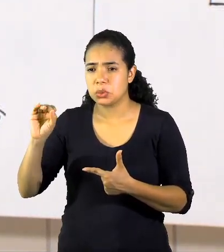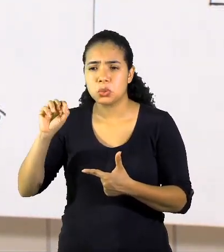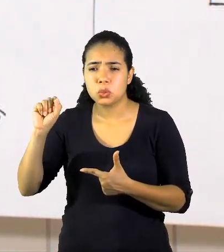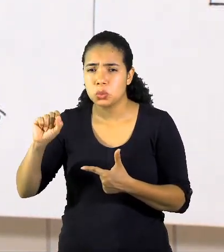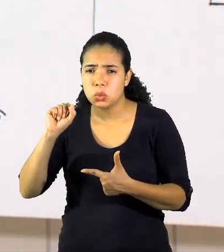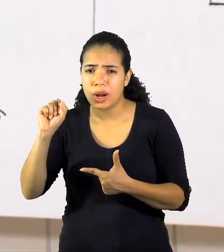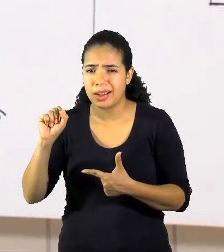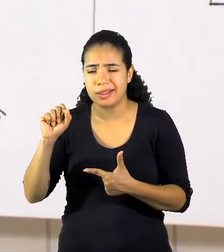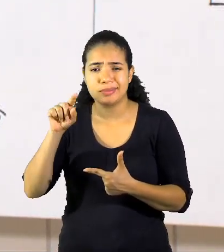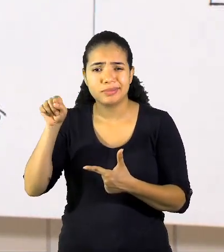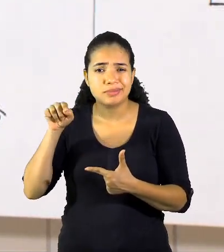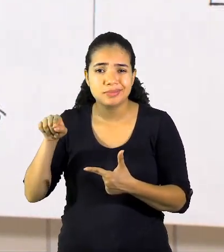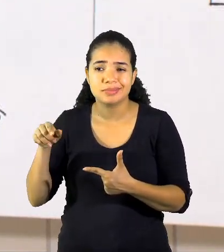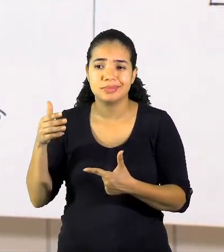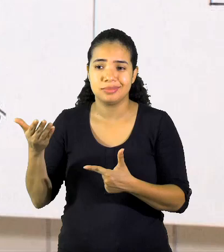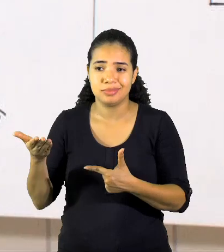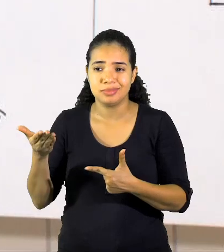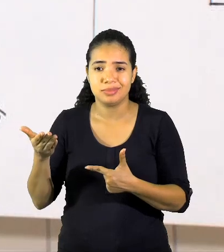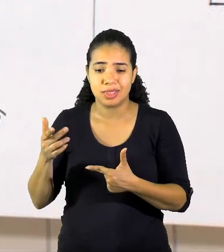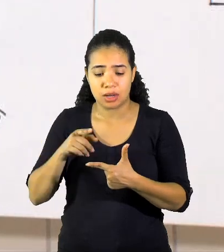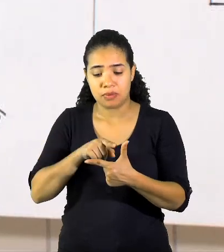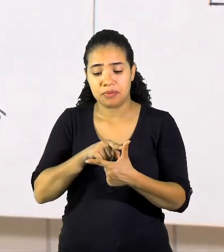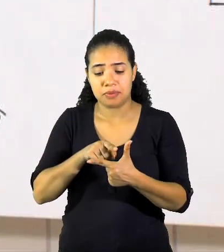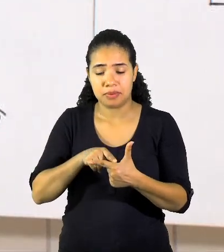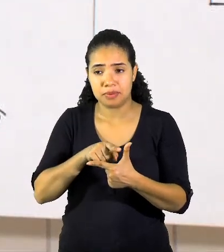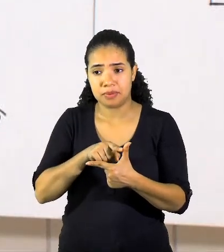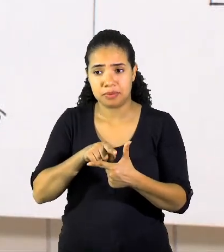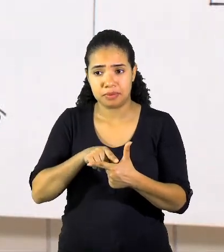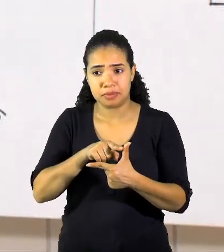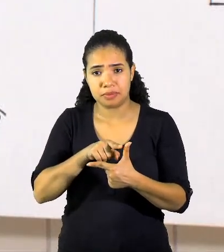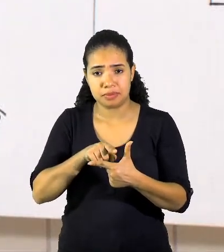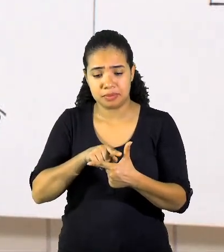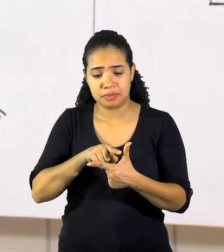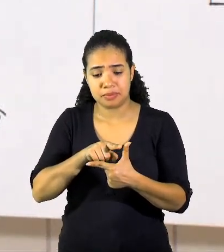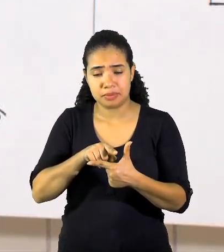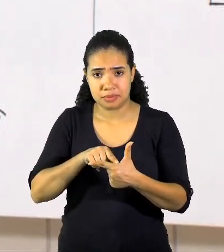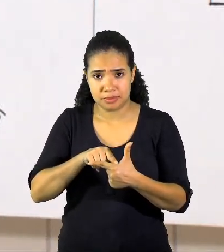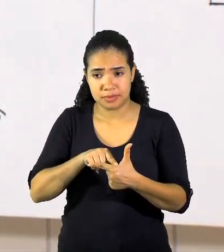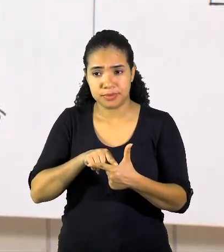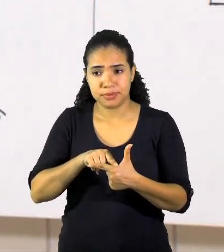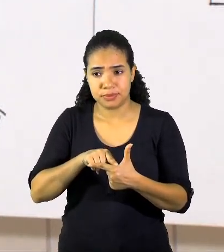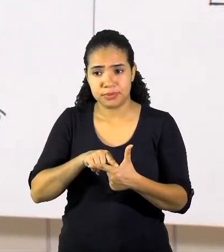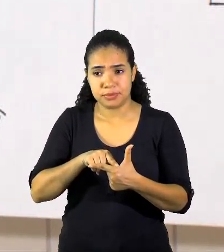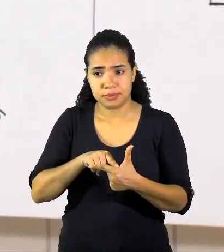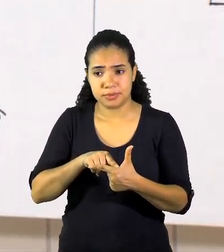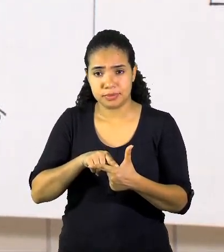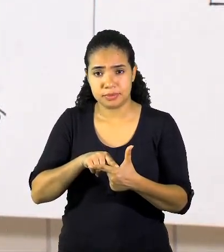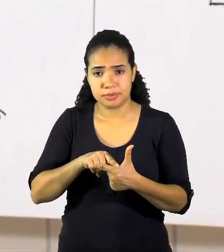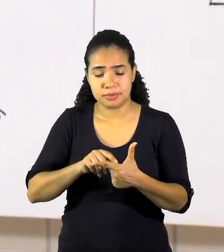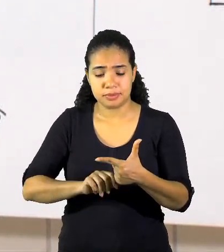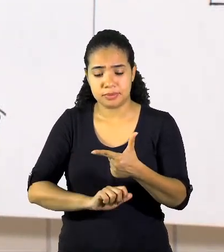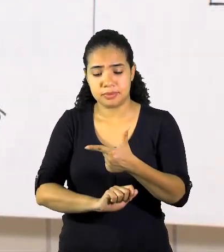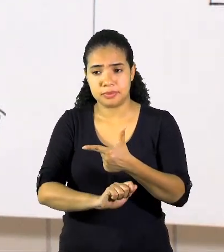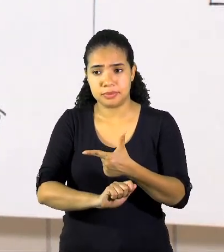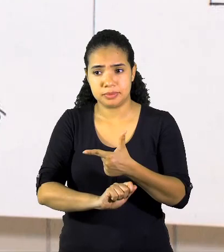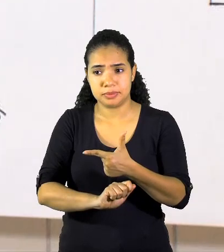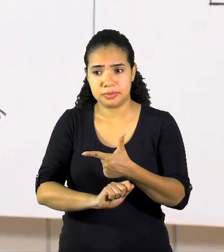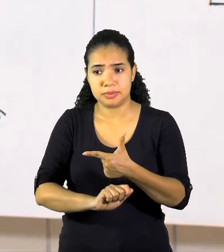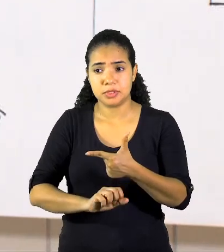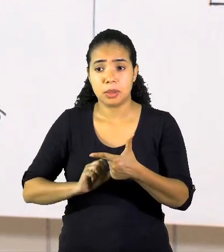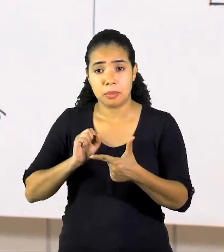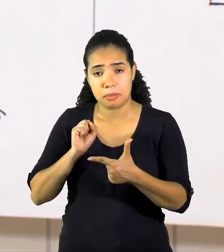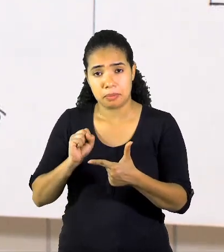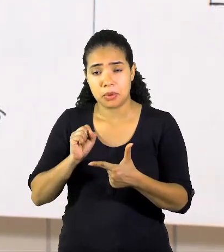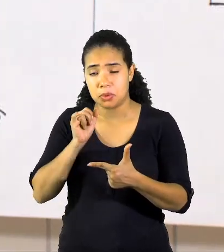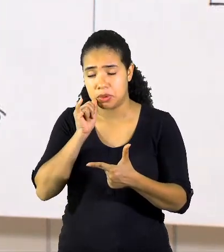triângulo retângulo é o quê? O seu ângulo reto. Por quê? O ângulo reto no triângulo retângulo, eu posso te dizer